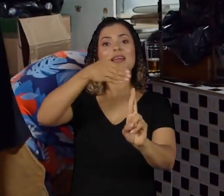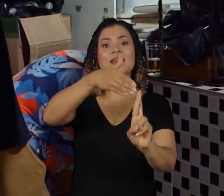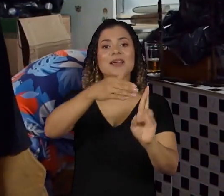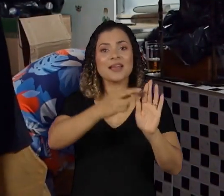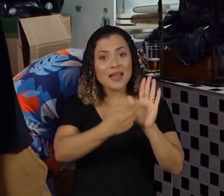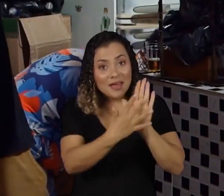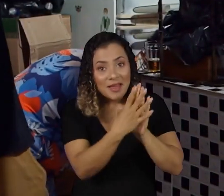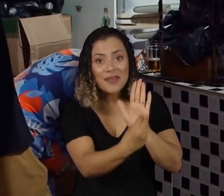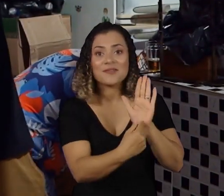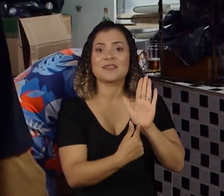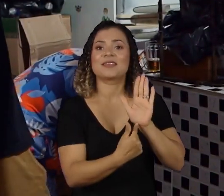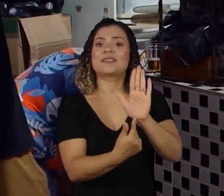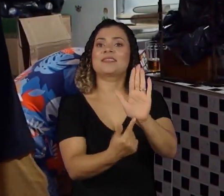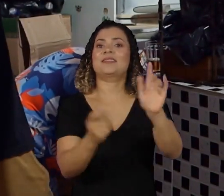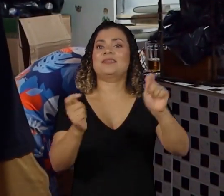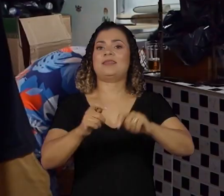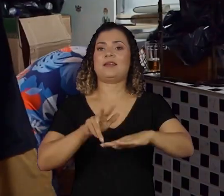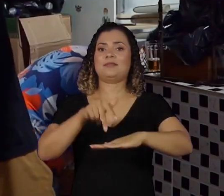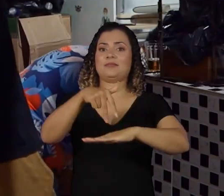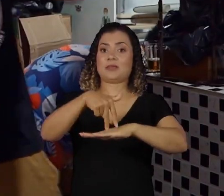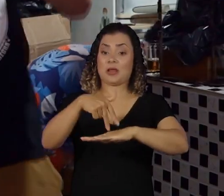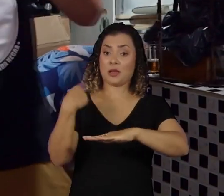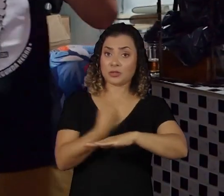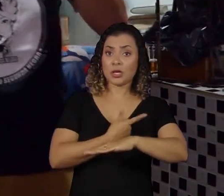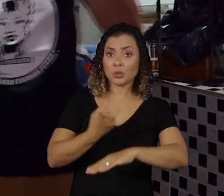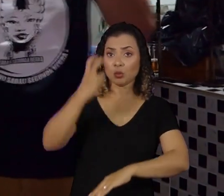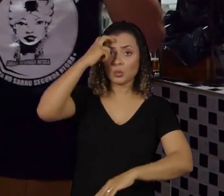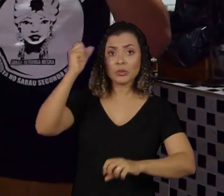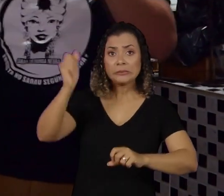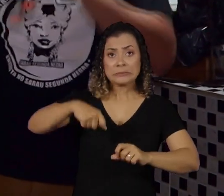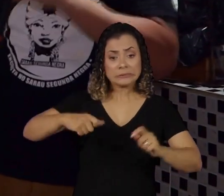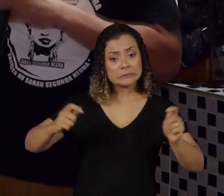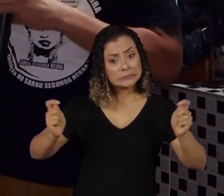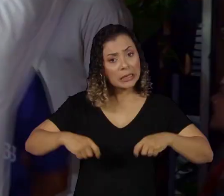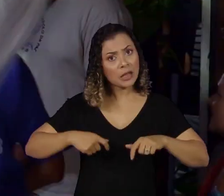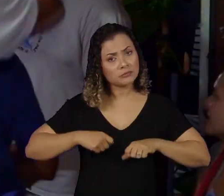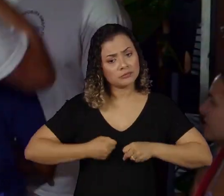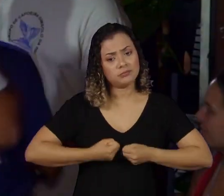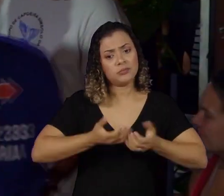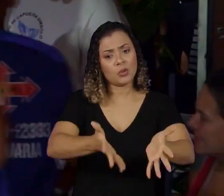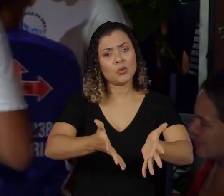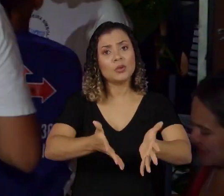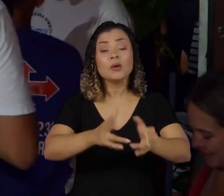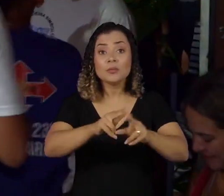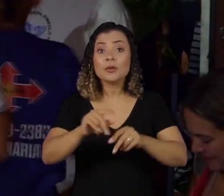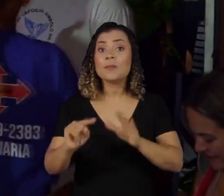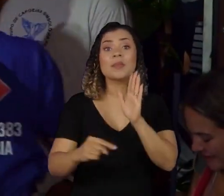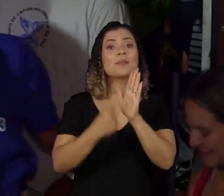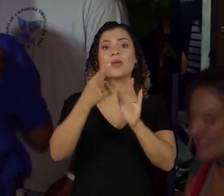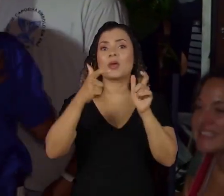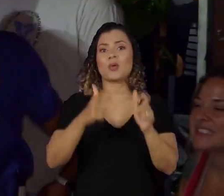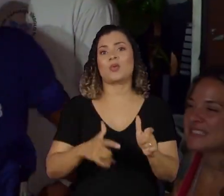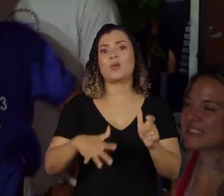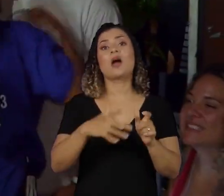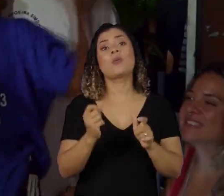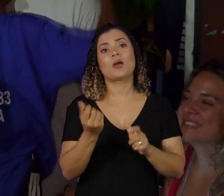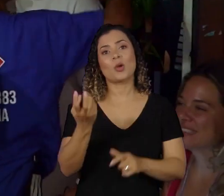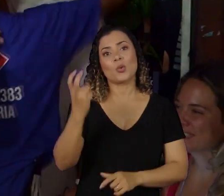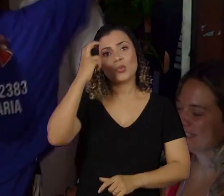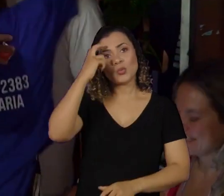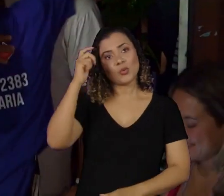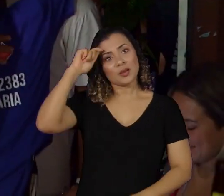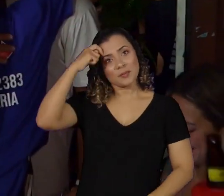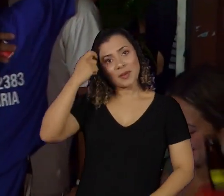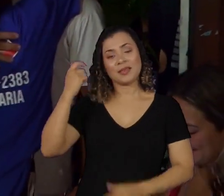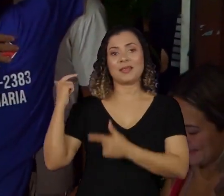saber que a gente faz cultura dentro do território, na periferia. E que esses foram os primeiros lugares que acolheram a cultura preta